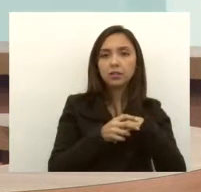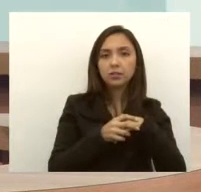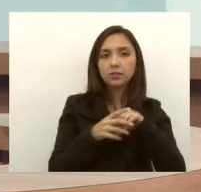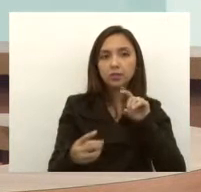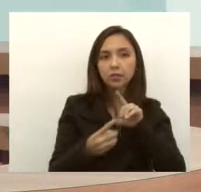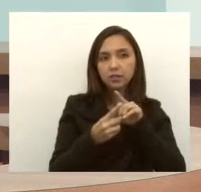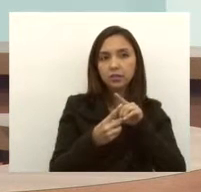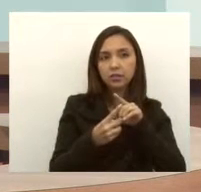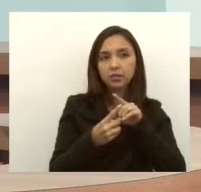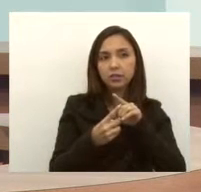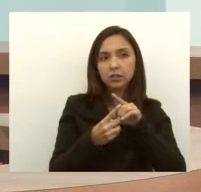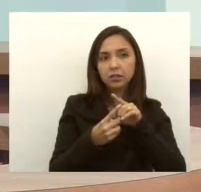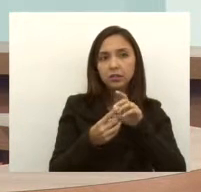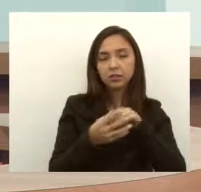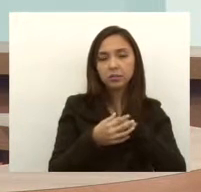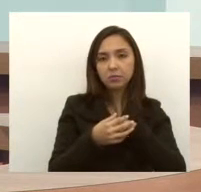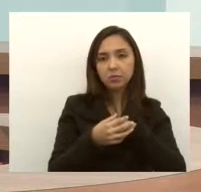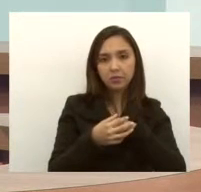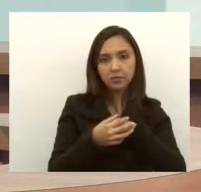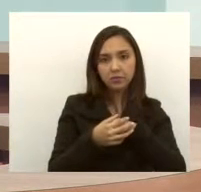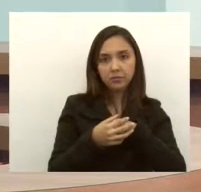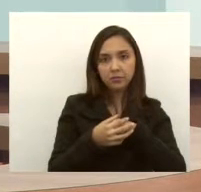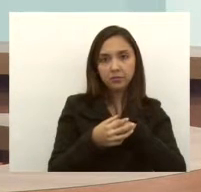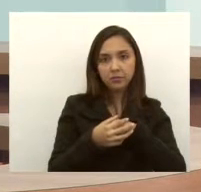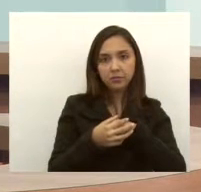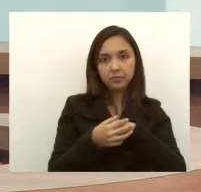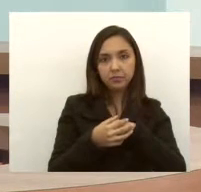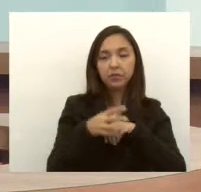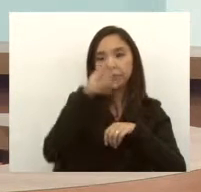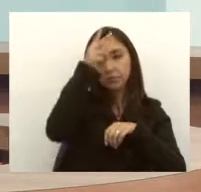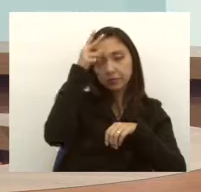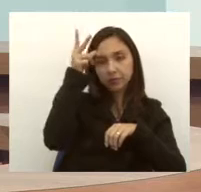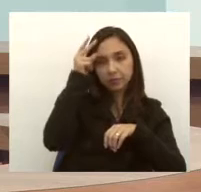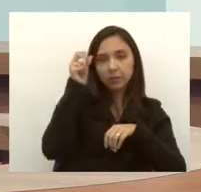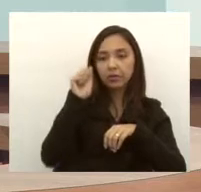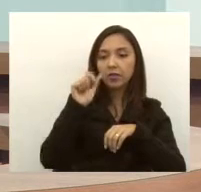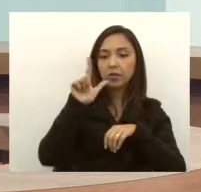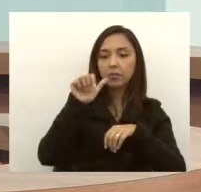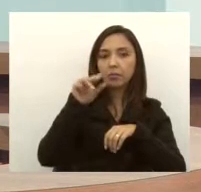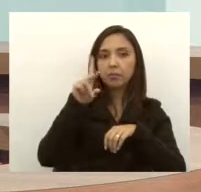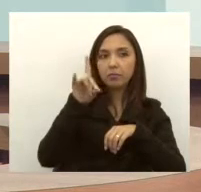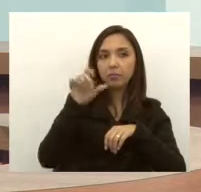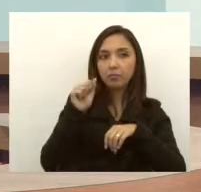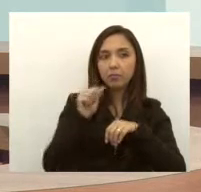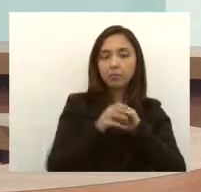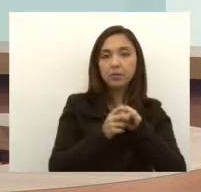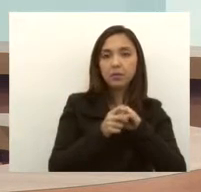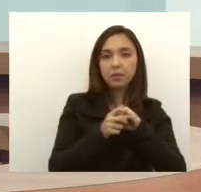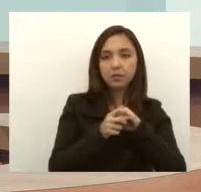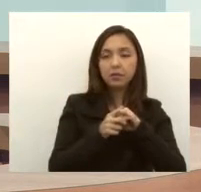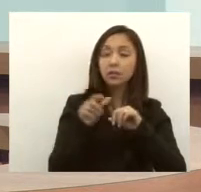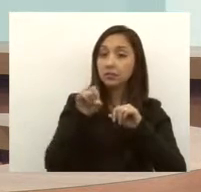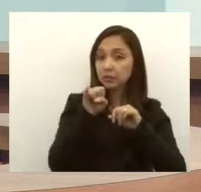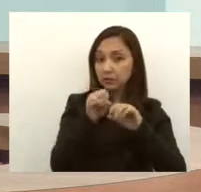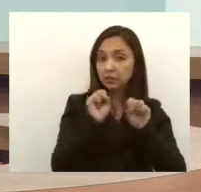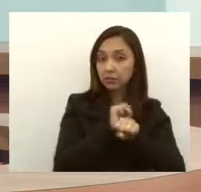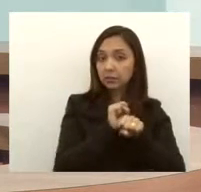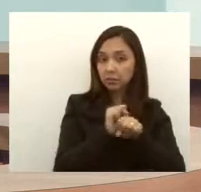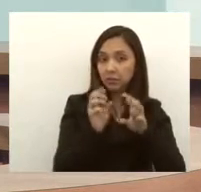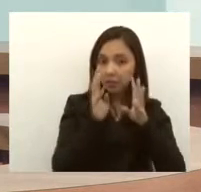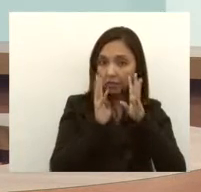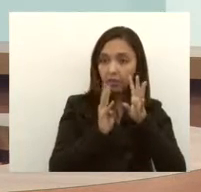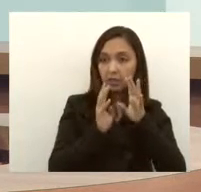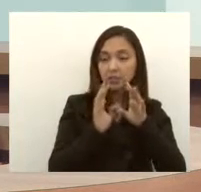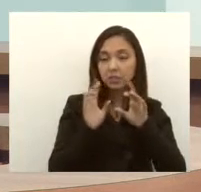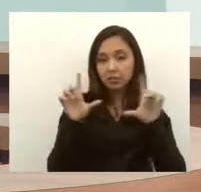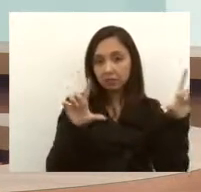E muito me admira, né, o prefeito Almeida, se ele não sabe disso, tomara que ele esteja me assistindo, assistindo a